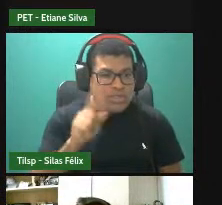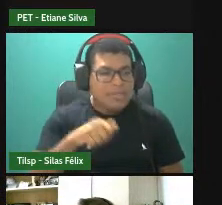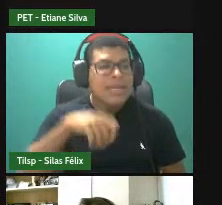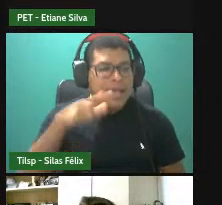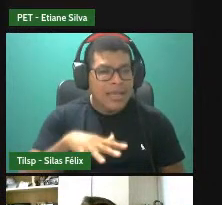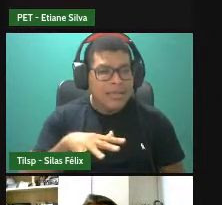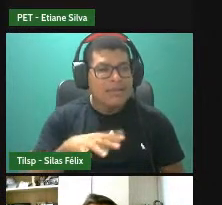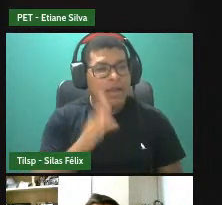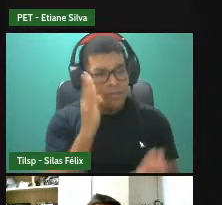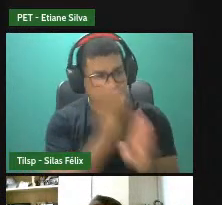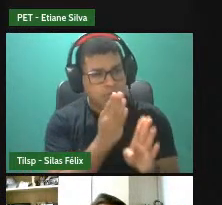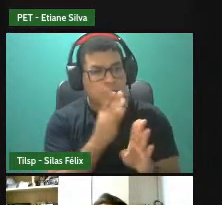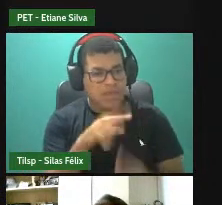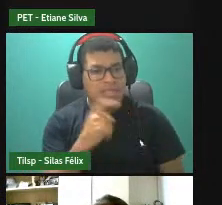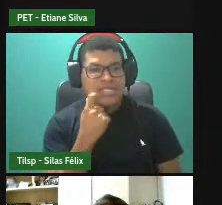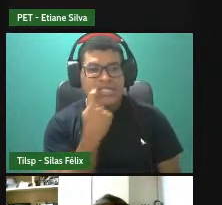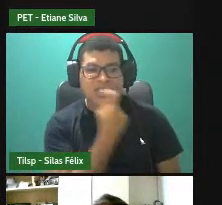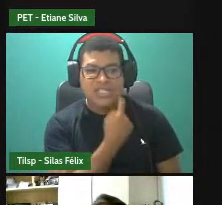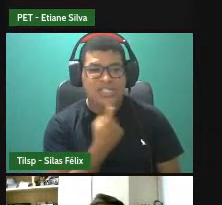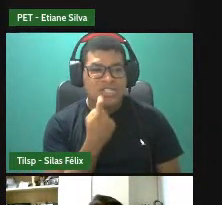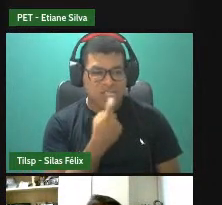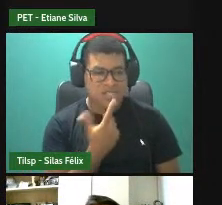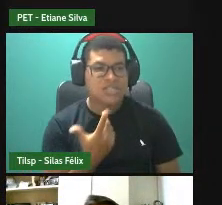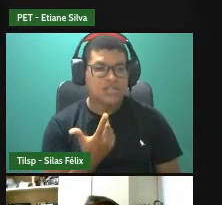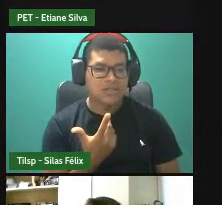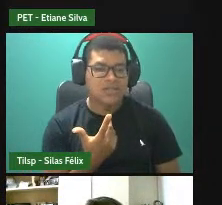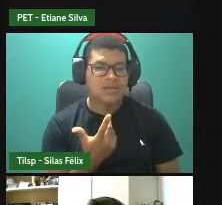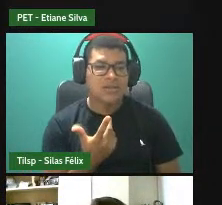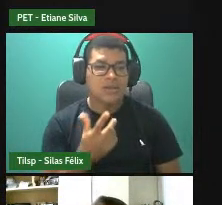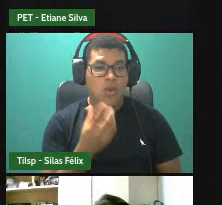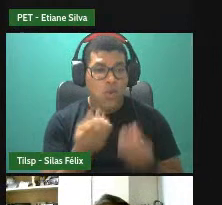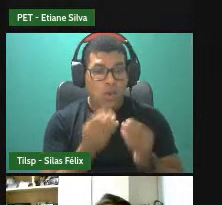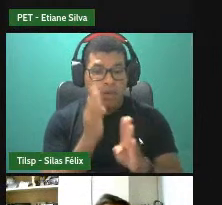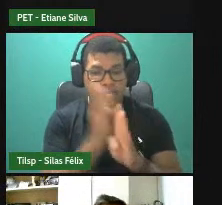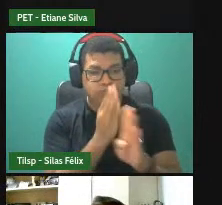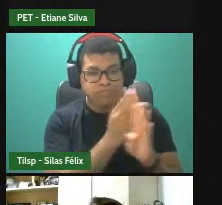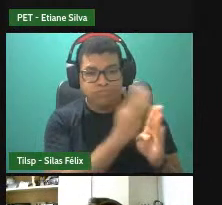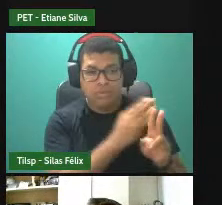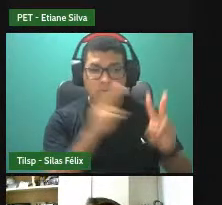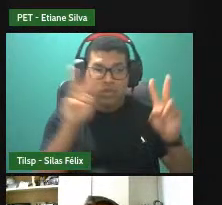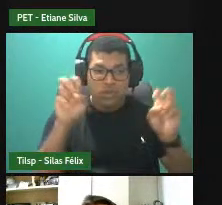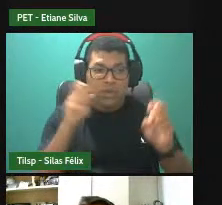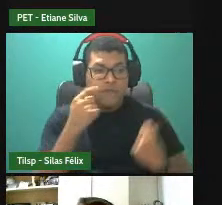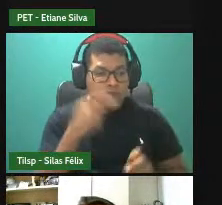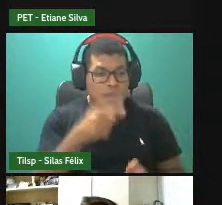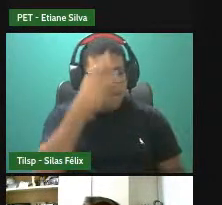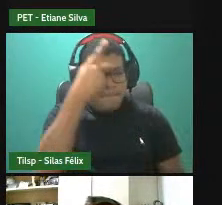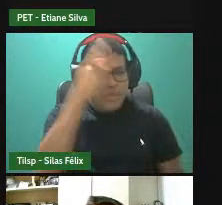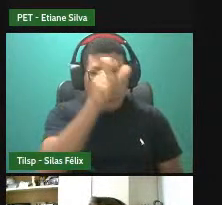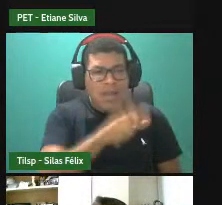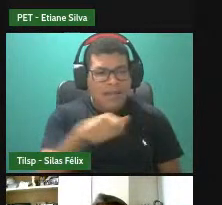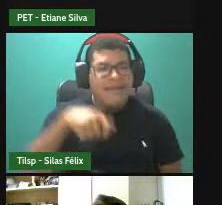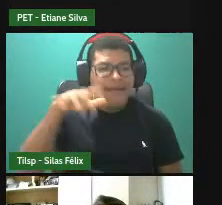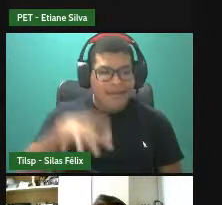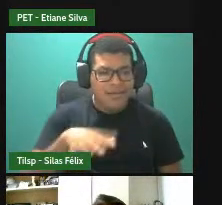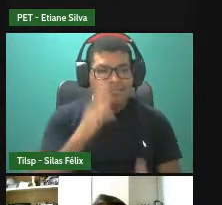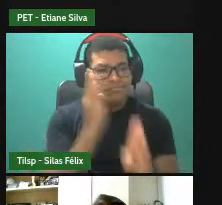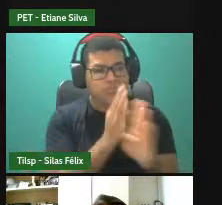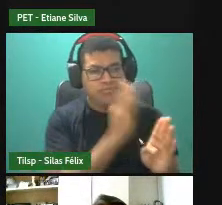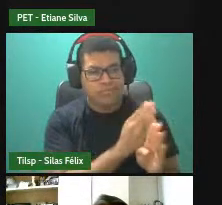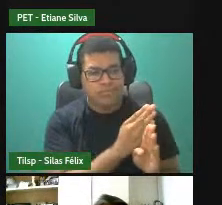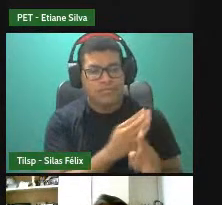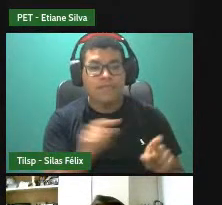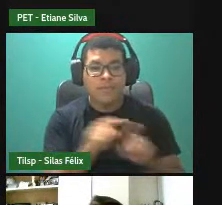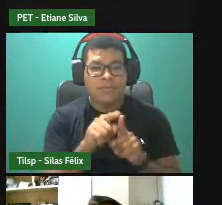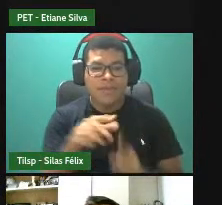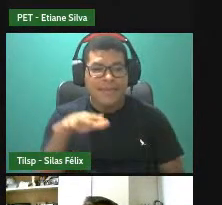atuamos dessa forma em muitos casos resolvendo muitas questões de identificação. Atuamos na esfera civil também,